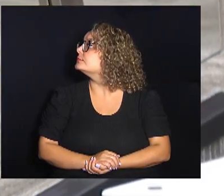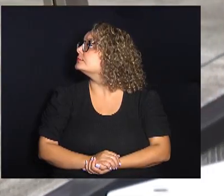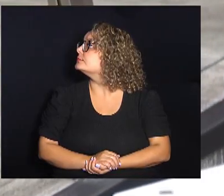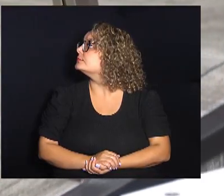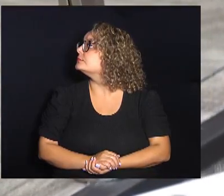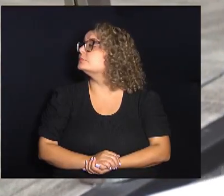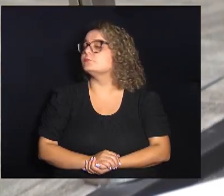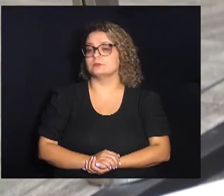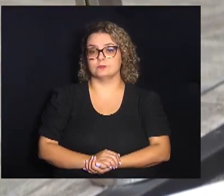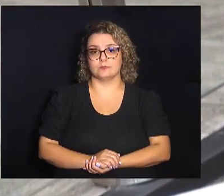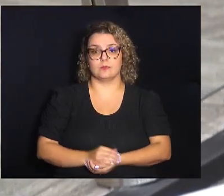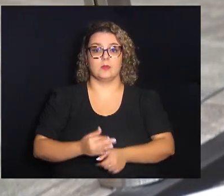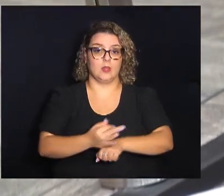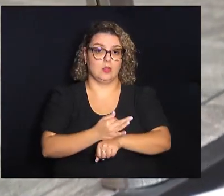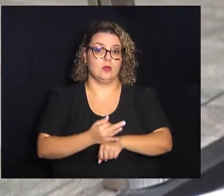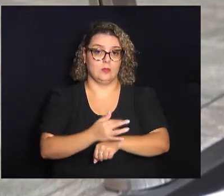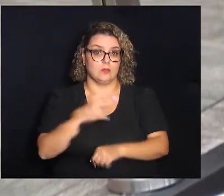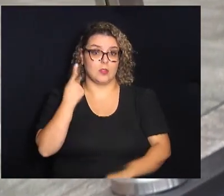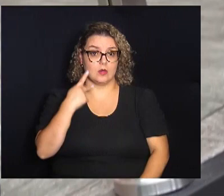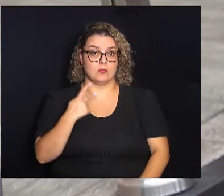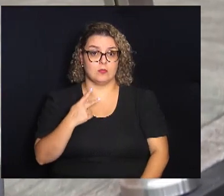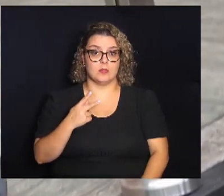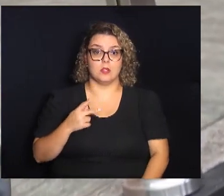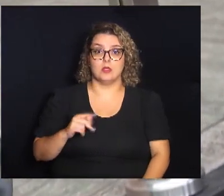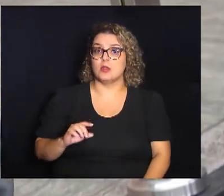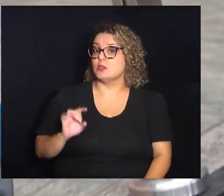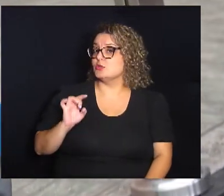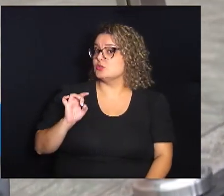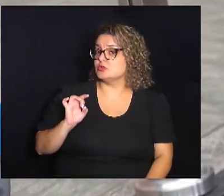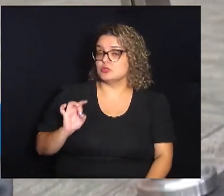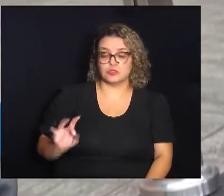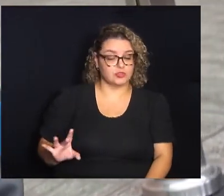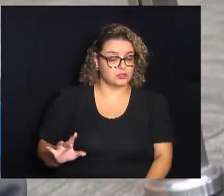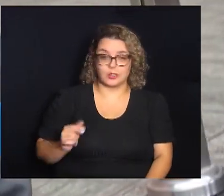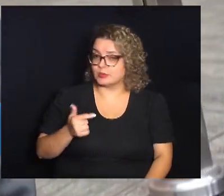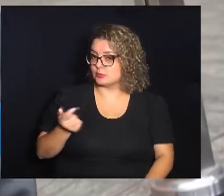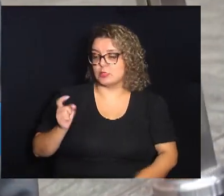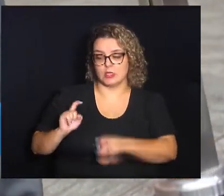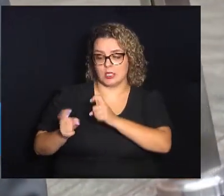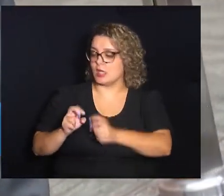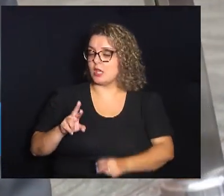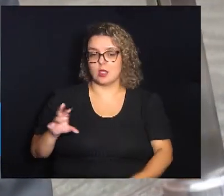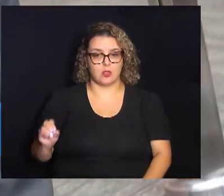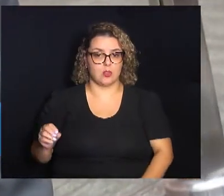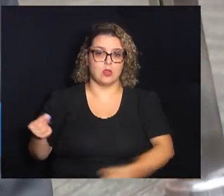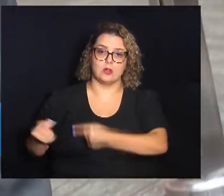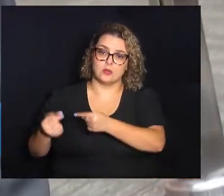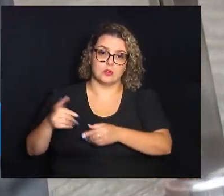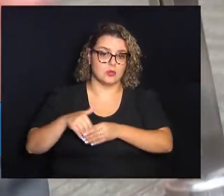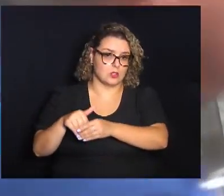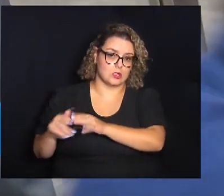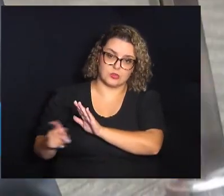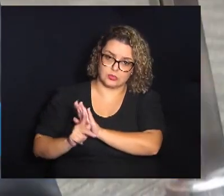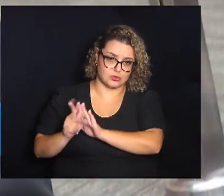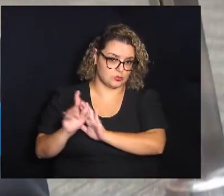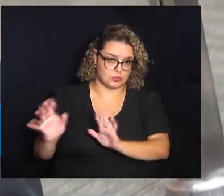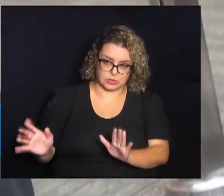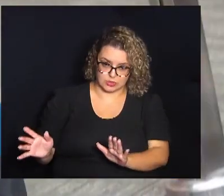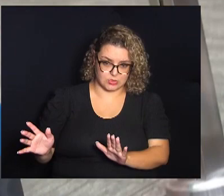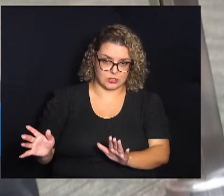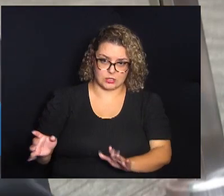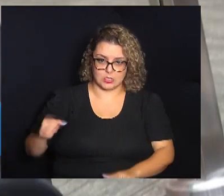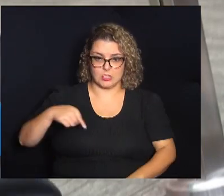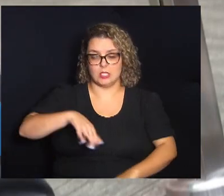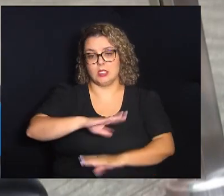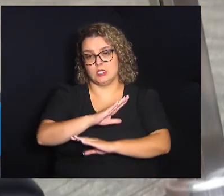O recesso parlamentar significa só não haver as reuniões ordinárias, onde são debatidos e votados os projetos aqui na